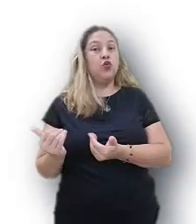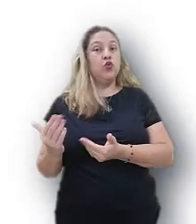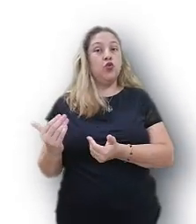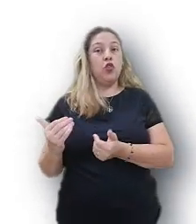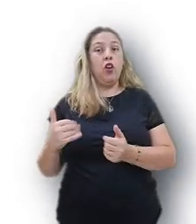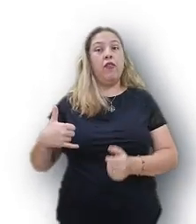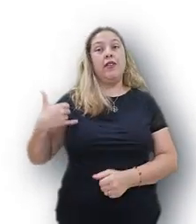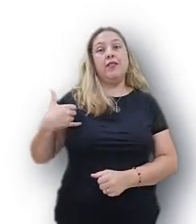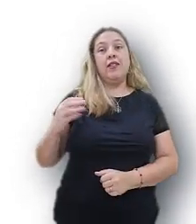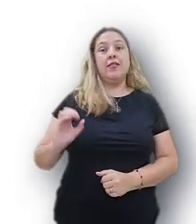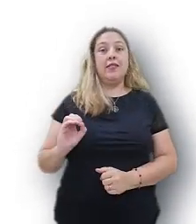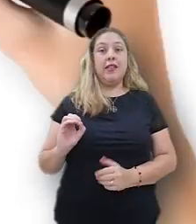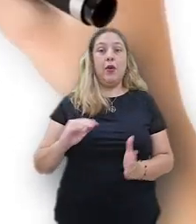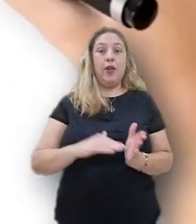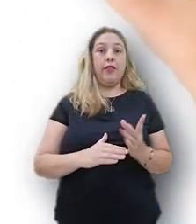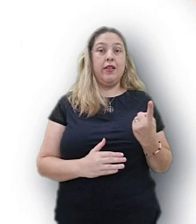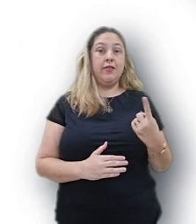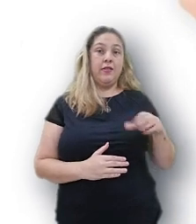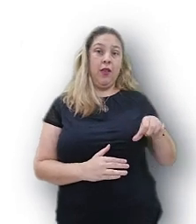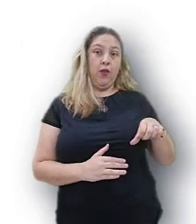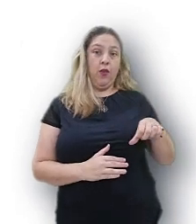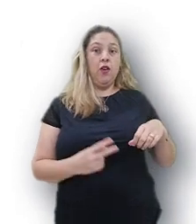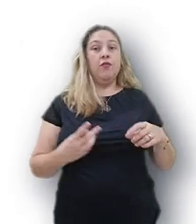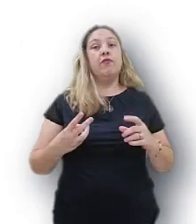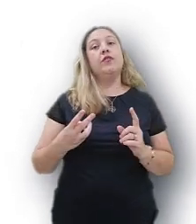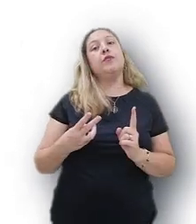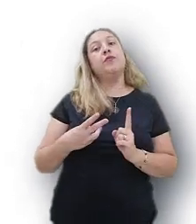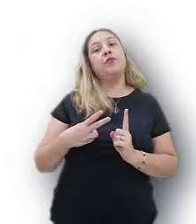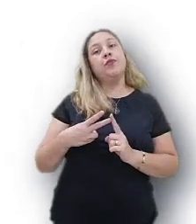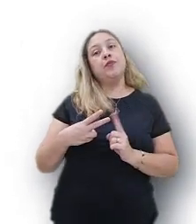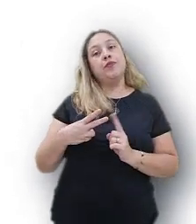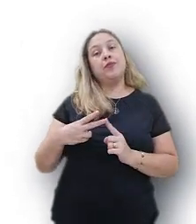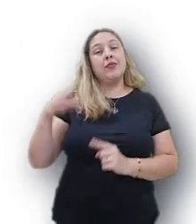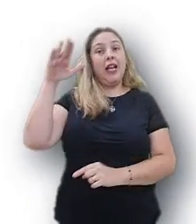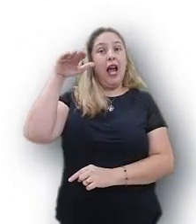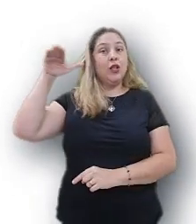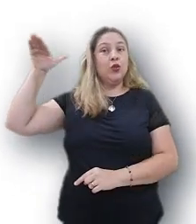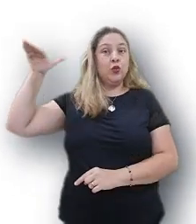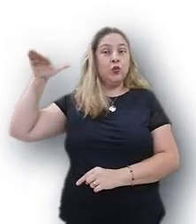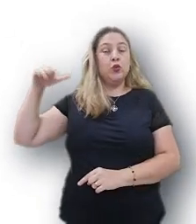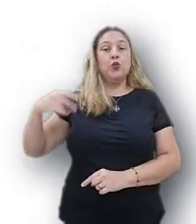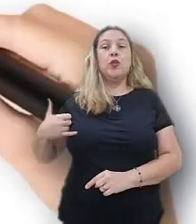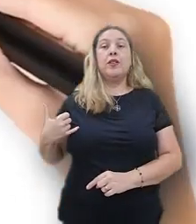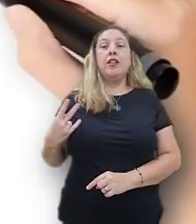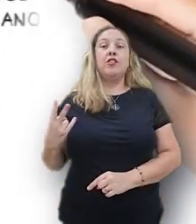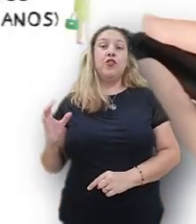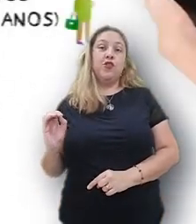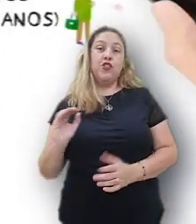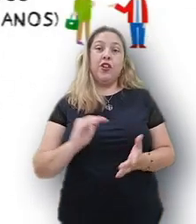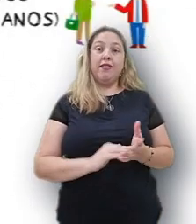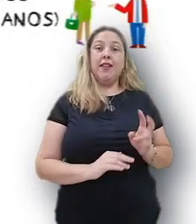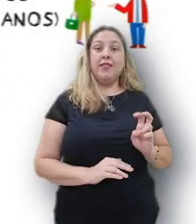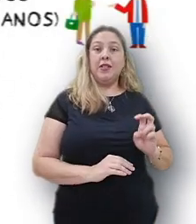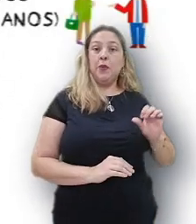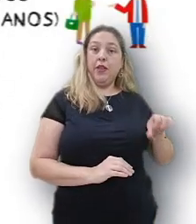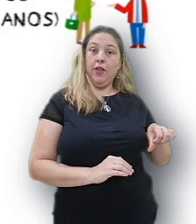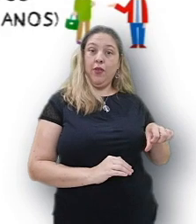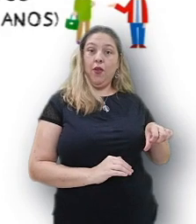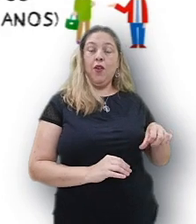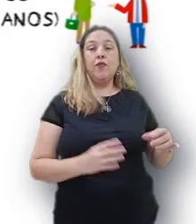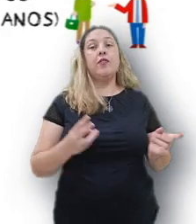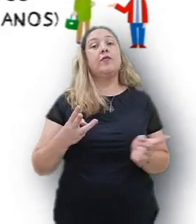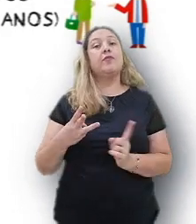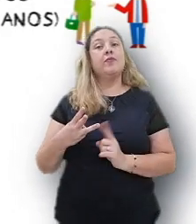em três grupos principais: os jovens de 0 a 19 anos, os adultos